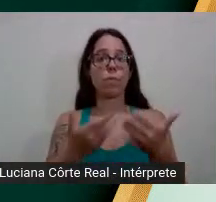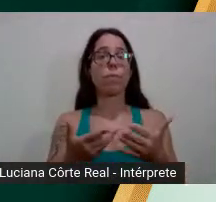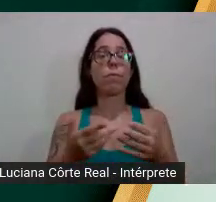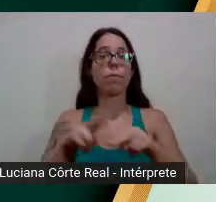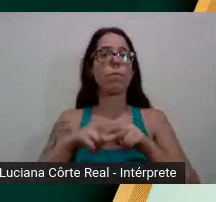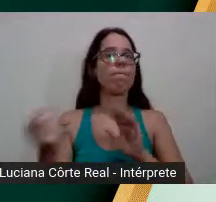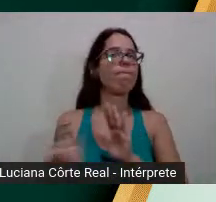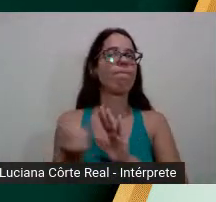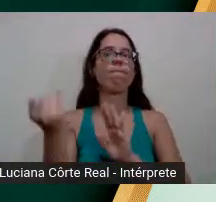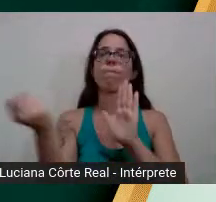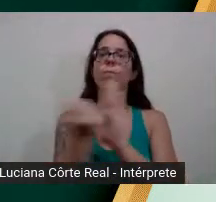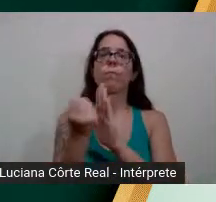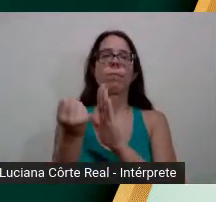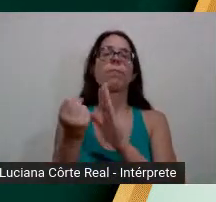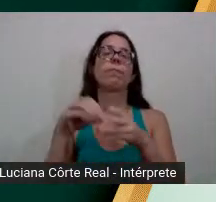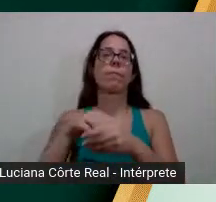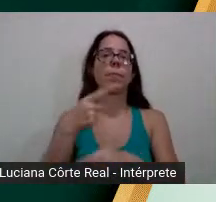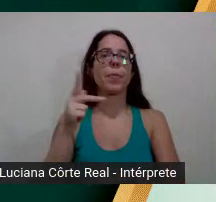na nossa história.